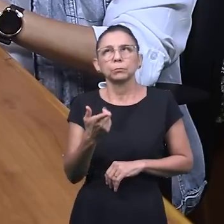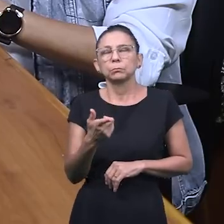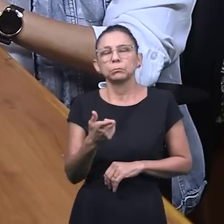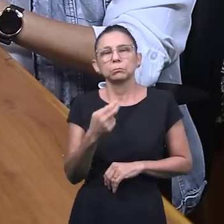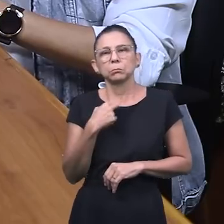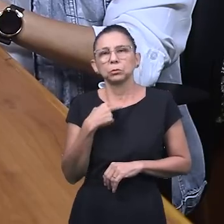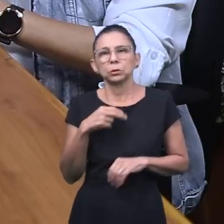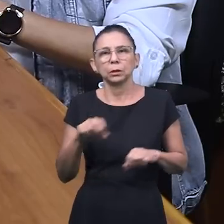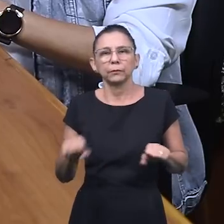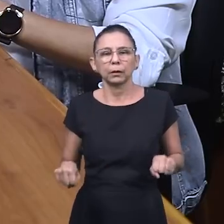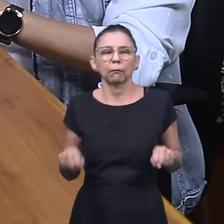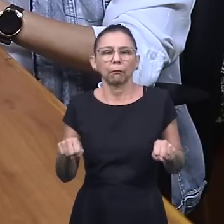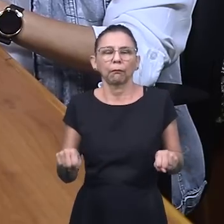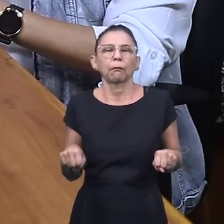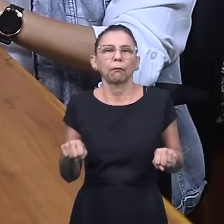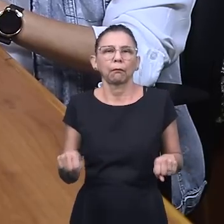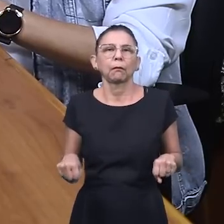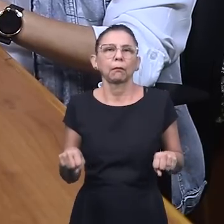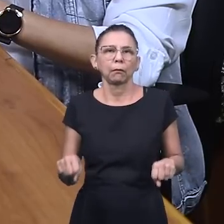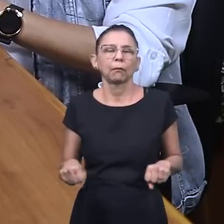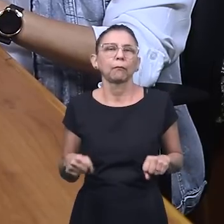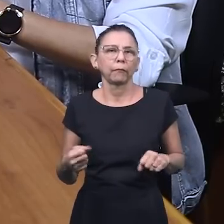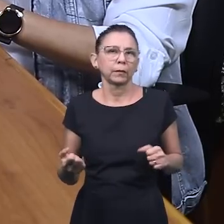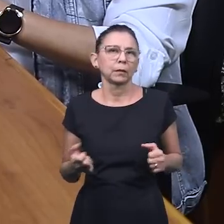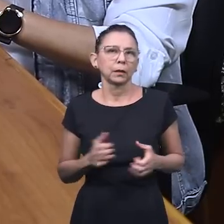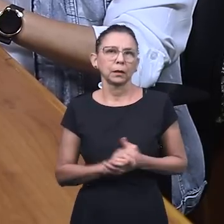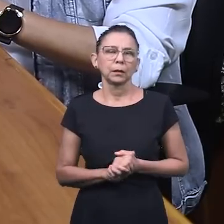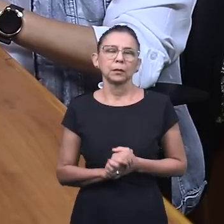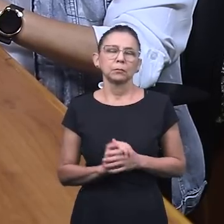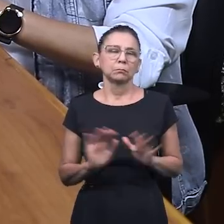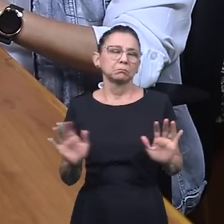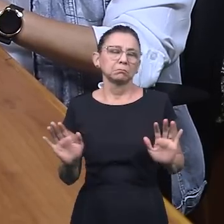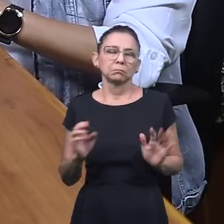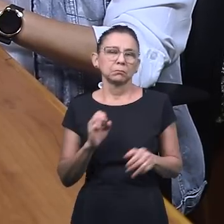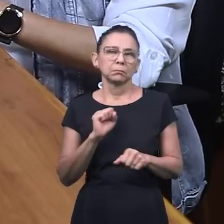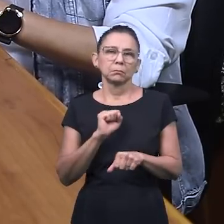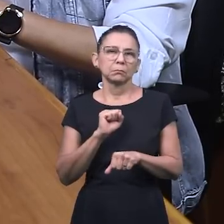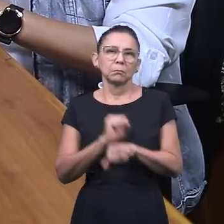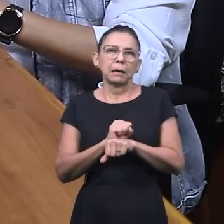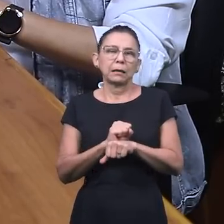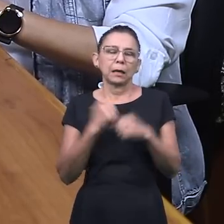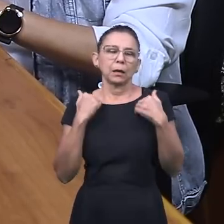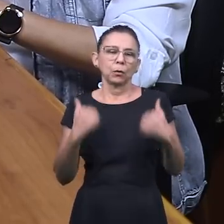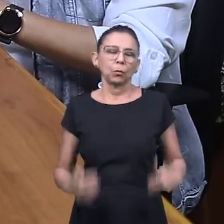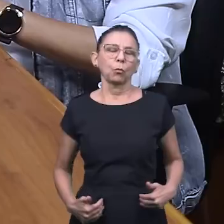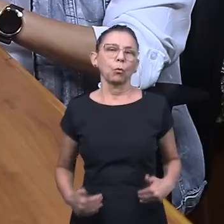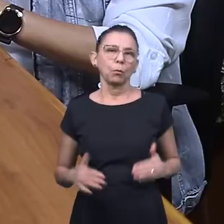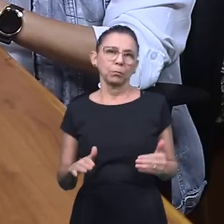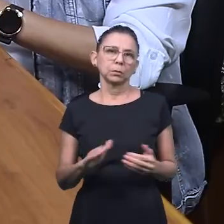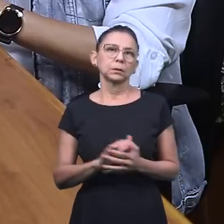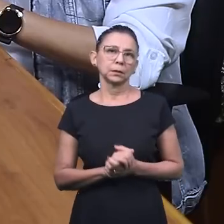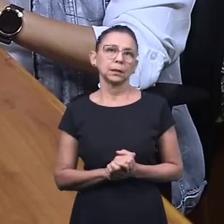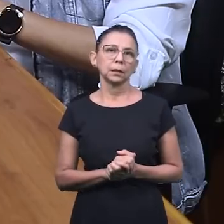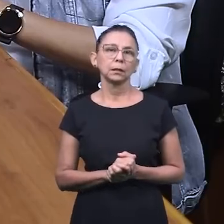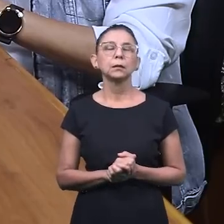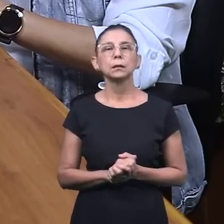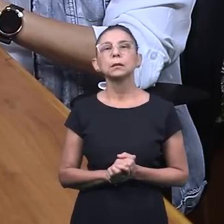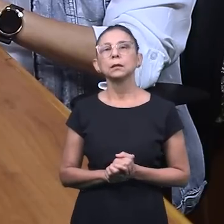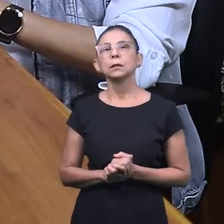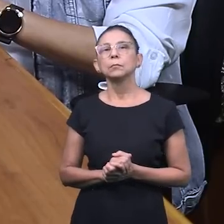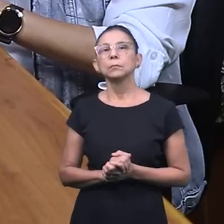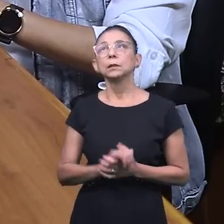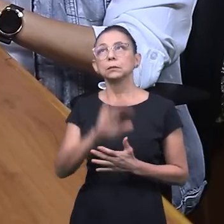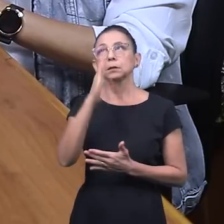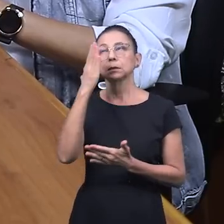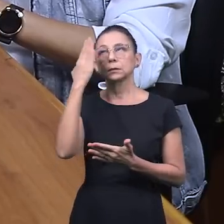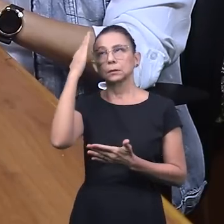fazer a cirurgia e ficar vegetando. Não ter mais nenhuma reação. Mas nós, em todo o tempo, nós cremos